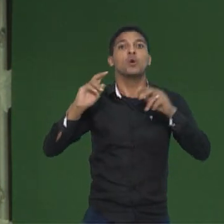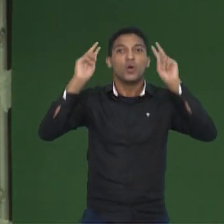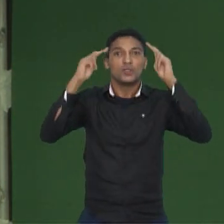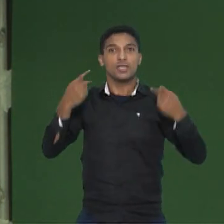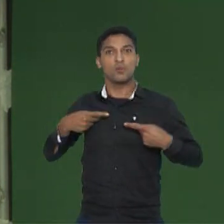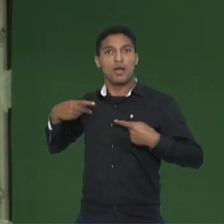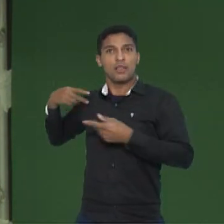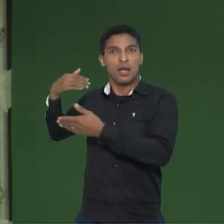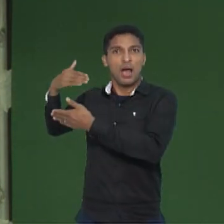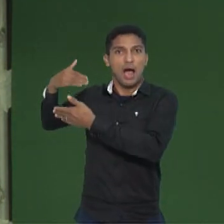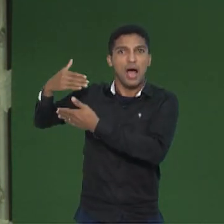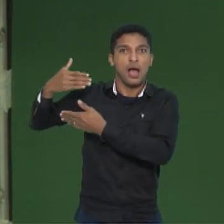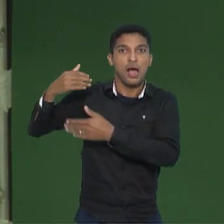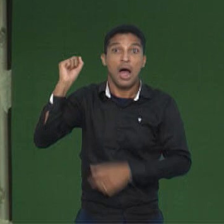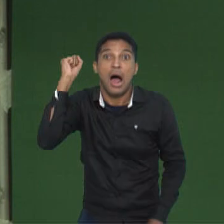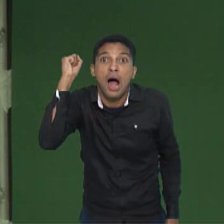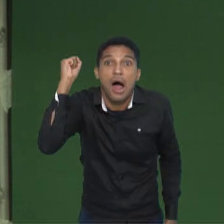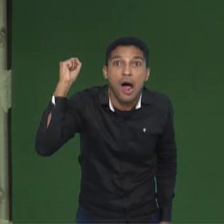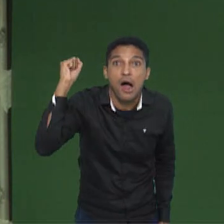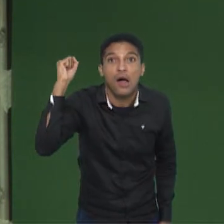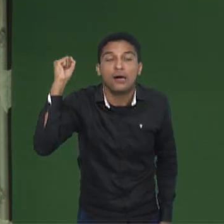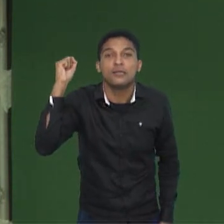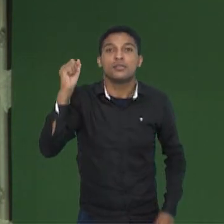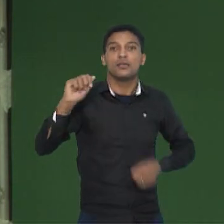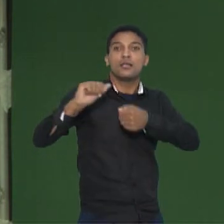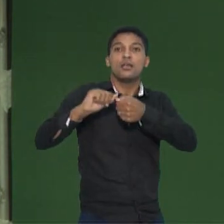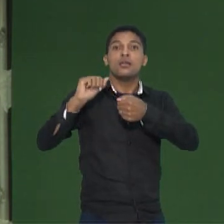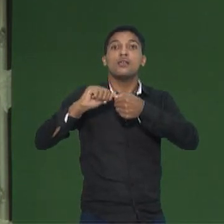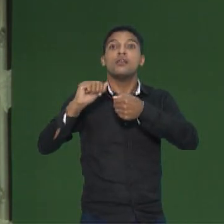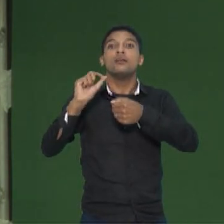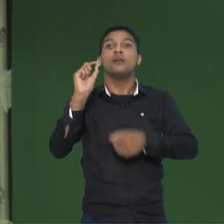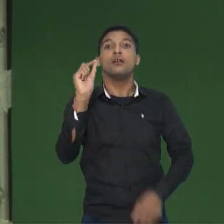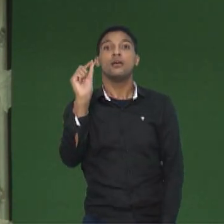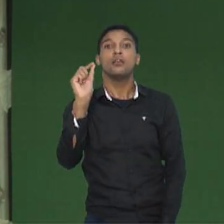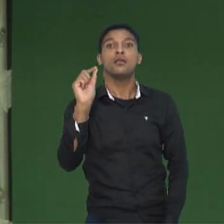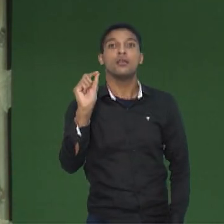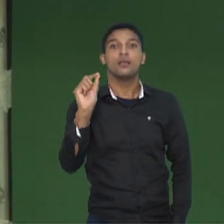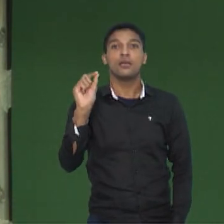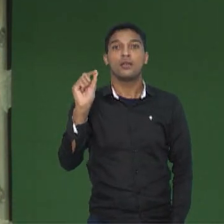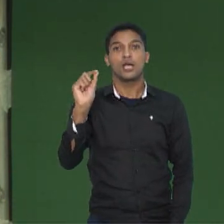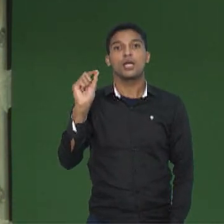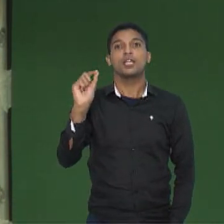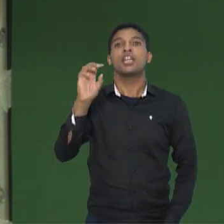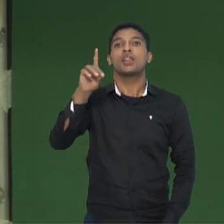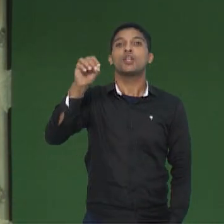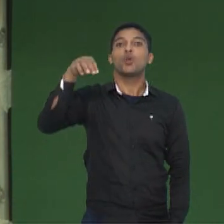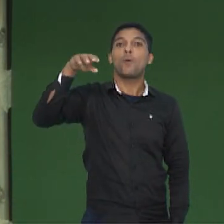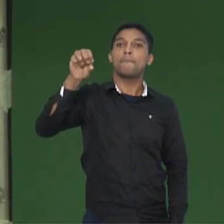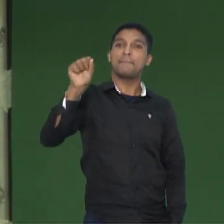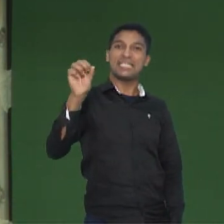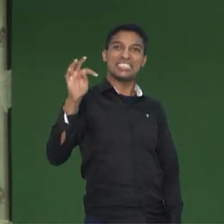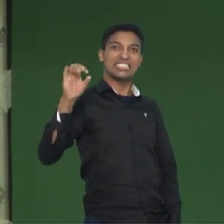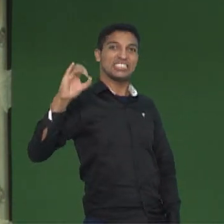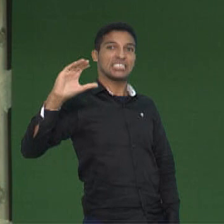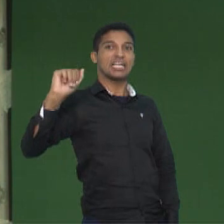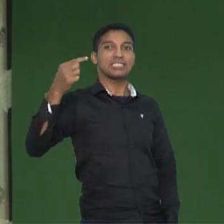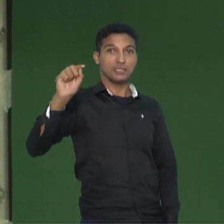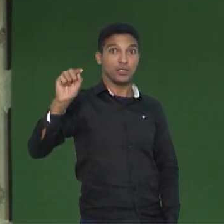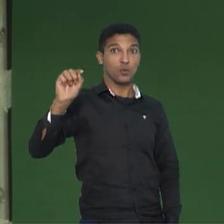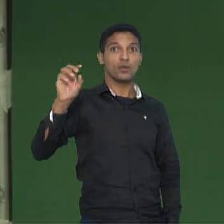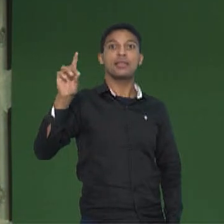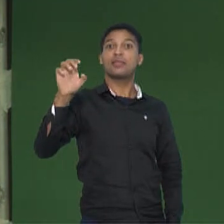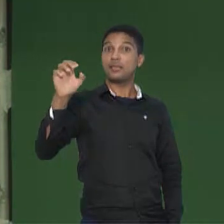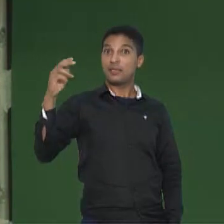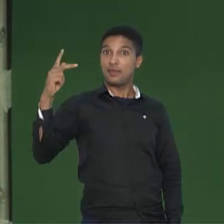com mais detalhes, com mais importância, fez o quê? A domesticação de plantas, tornou-se